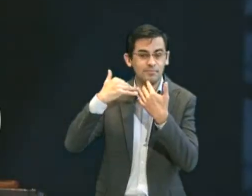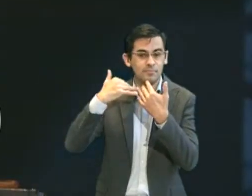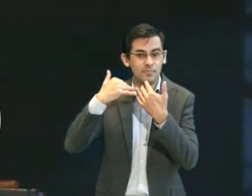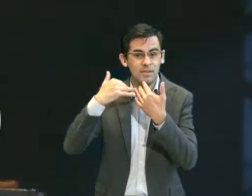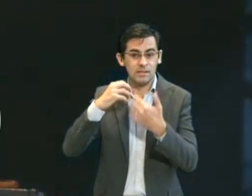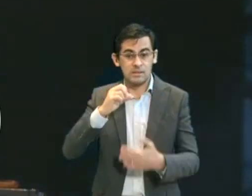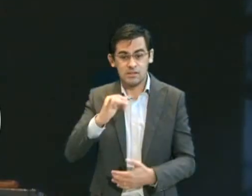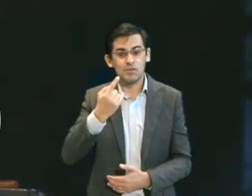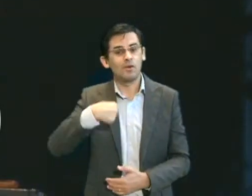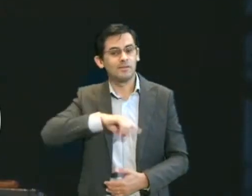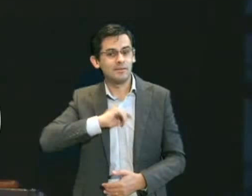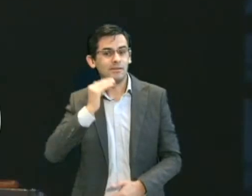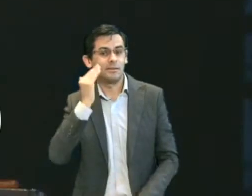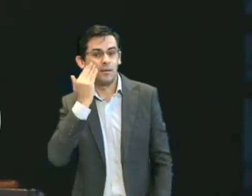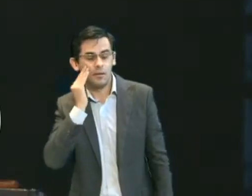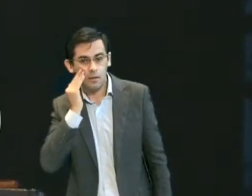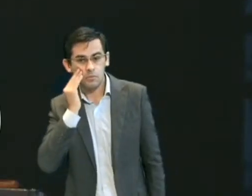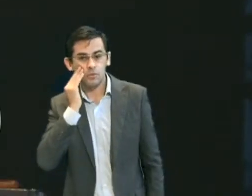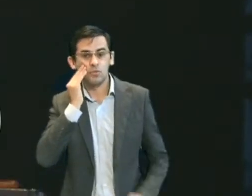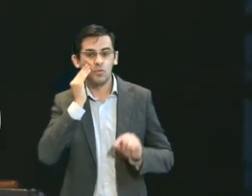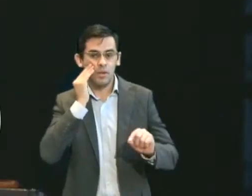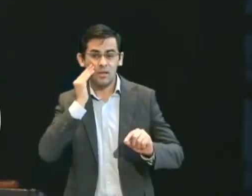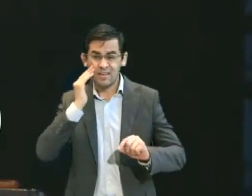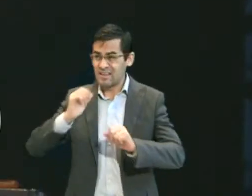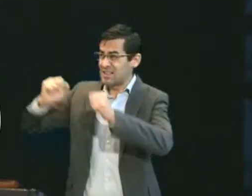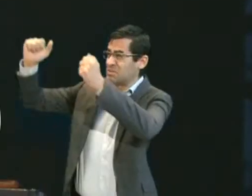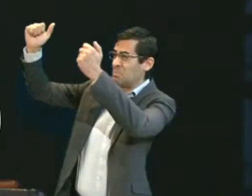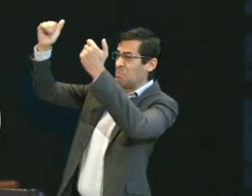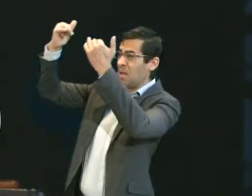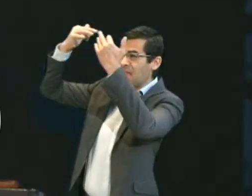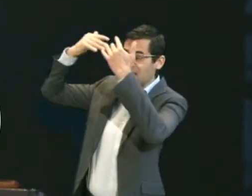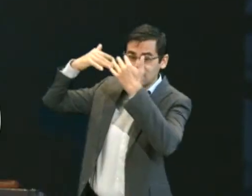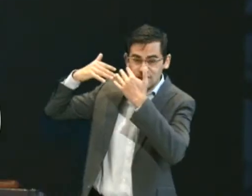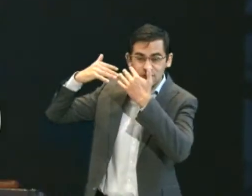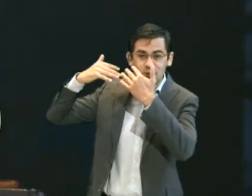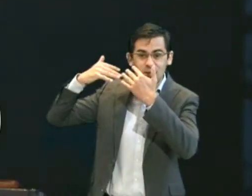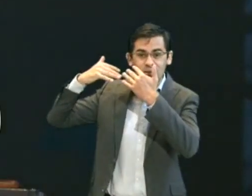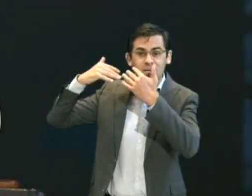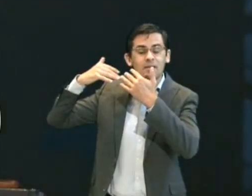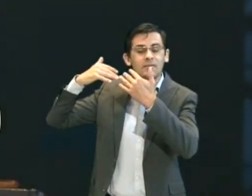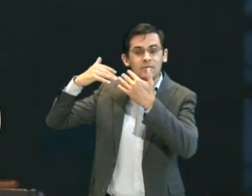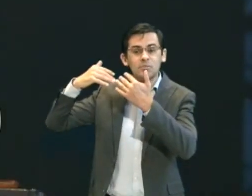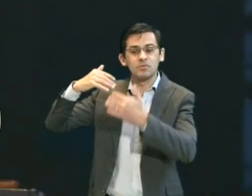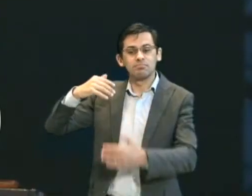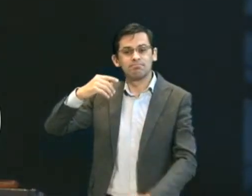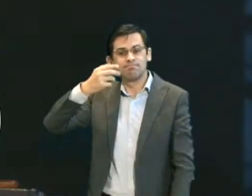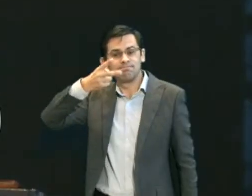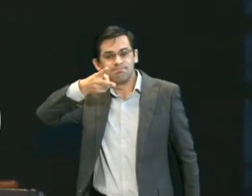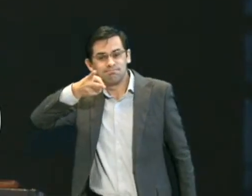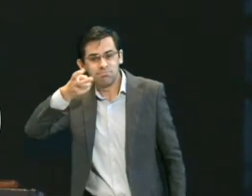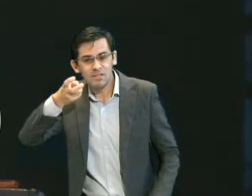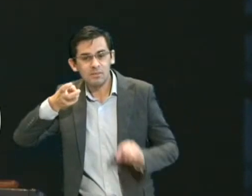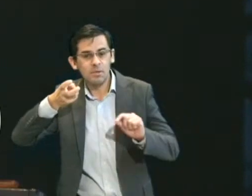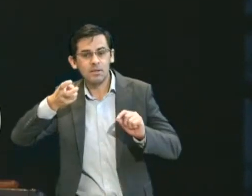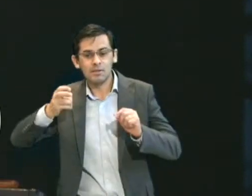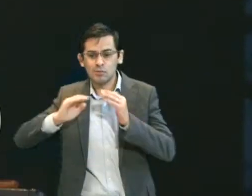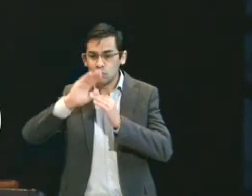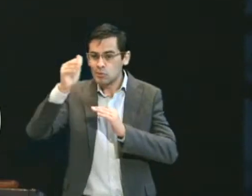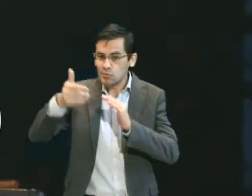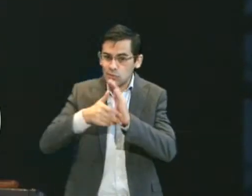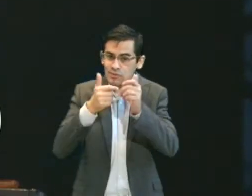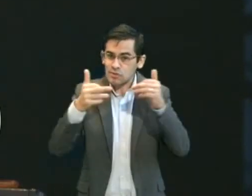Se nós valorizarmos a bênção do Senhor, nós vamos ver os efeitos dela na nossa vida e o nosso